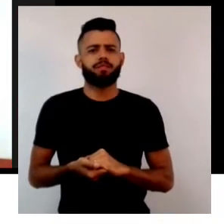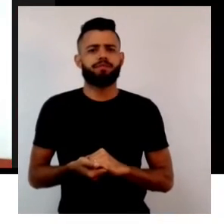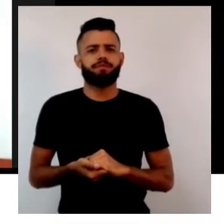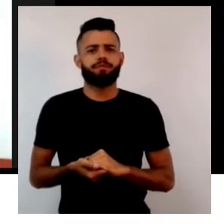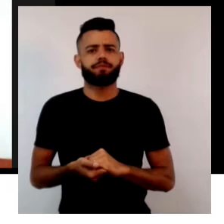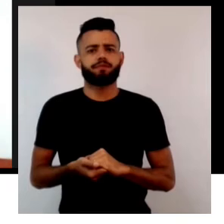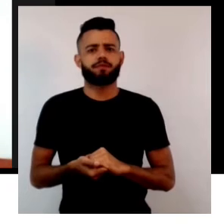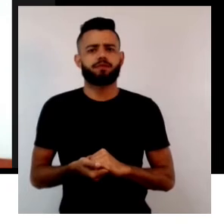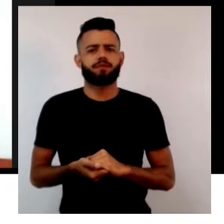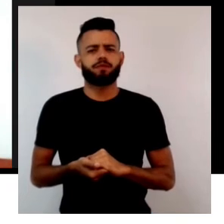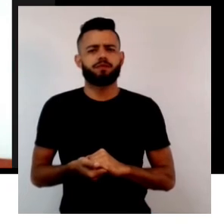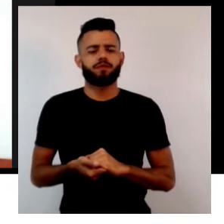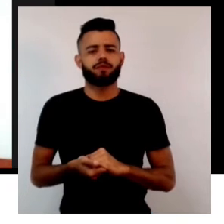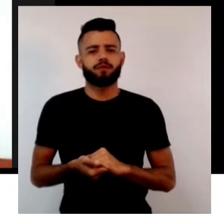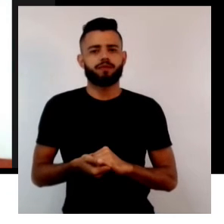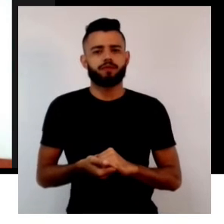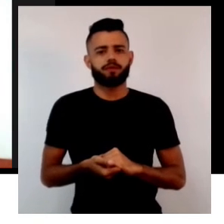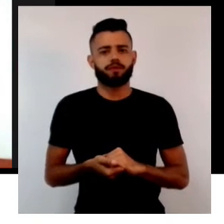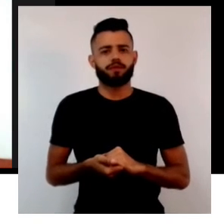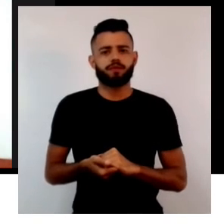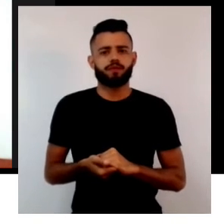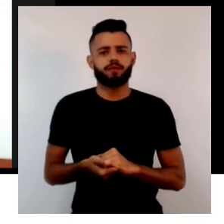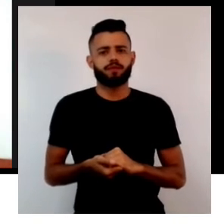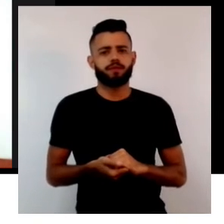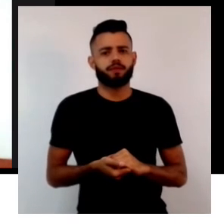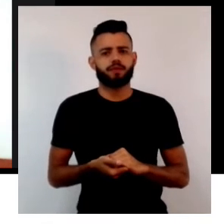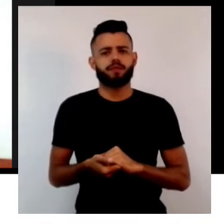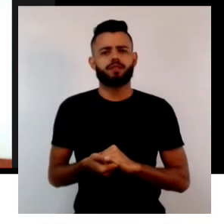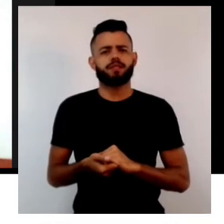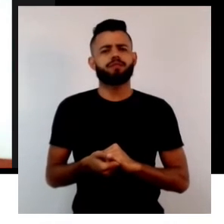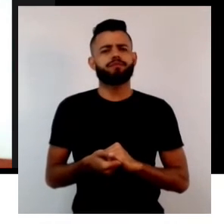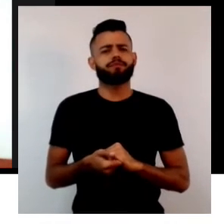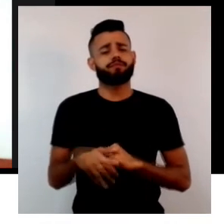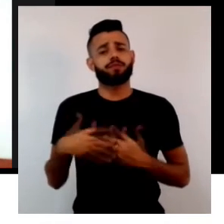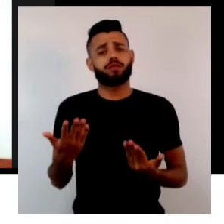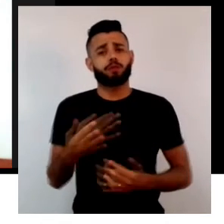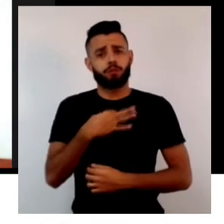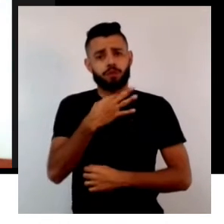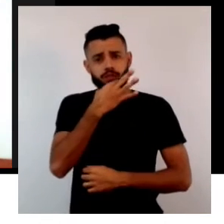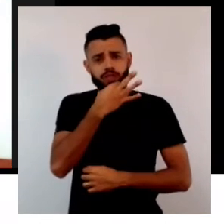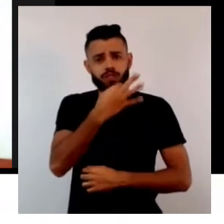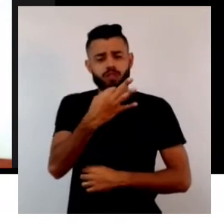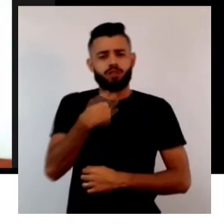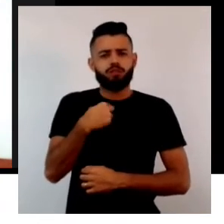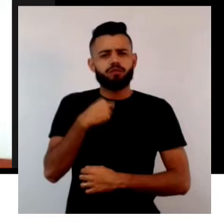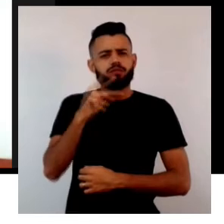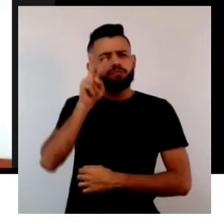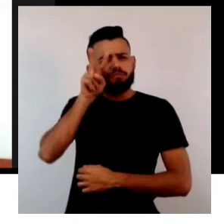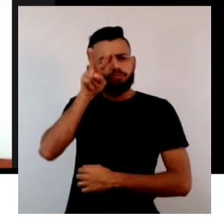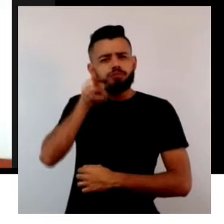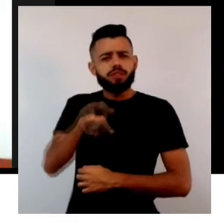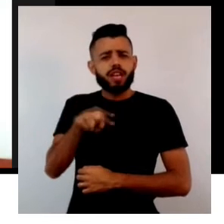opinião, talvez eu seja viciada em ficar olhando o copo meio cheio, né? Antes da gente